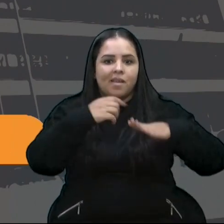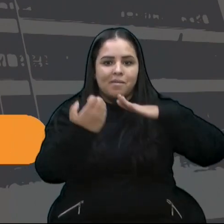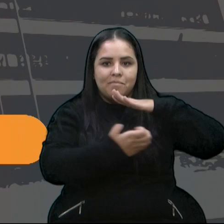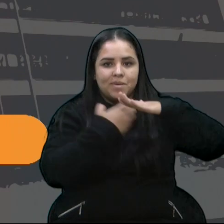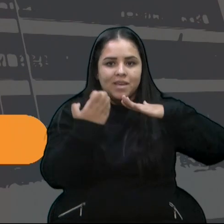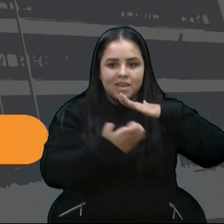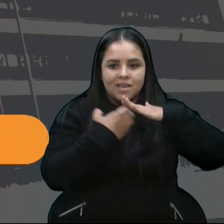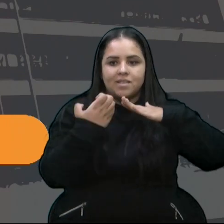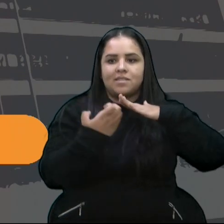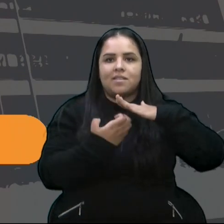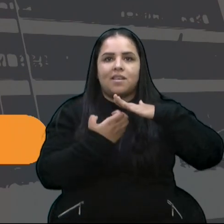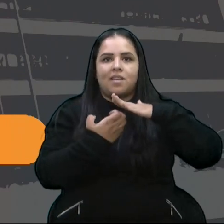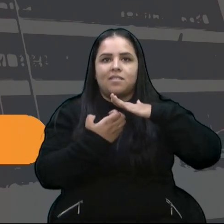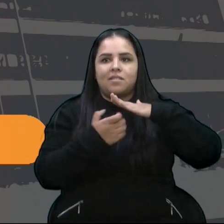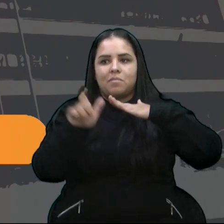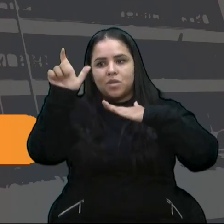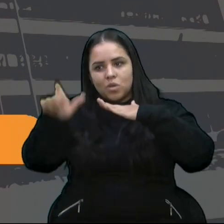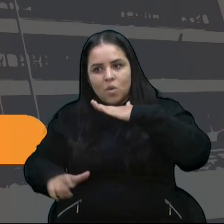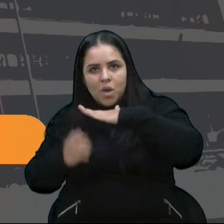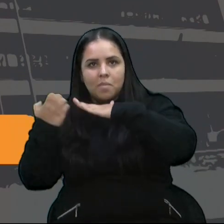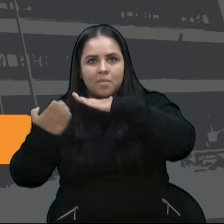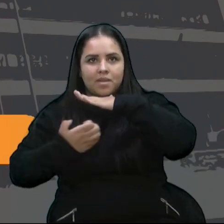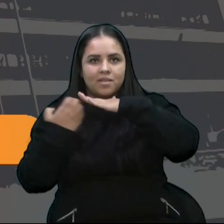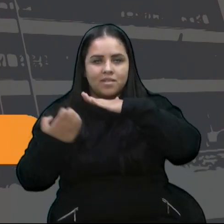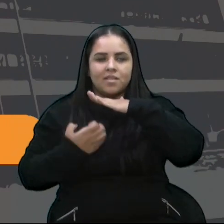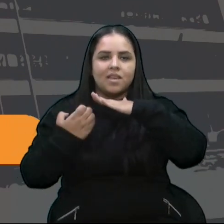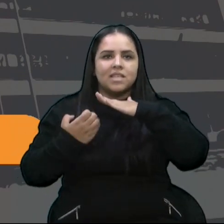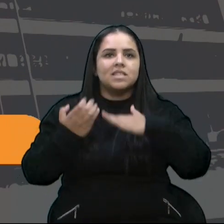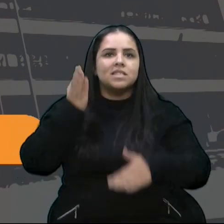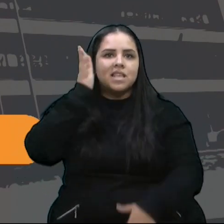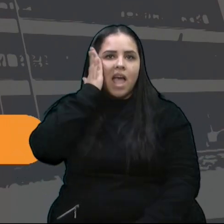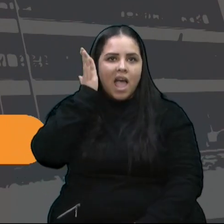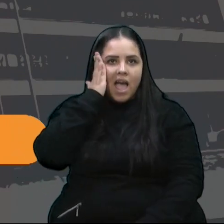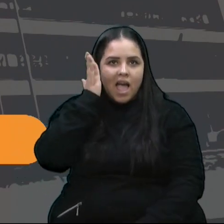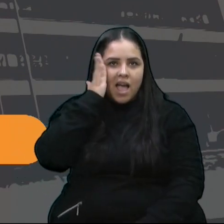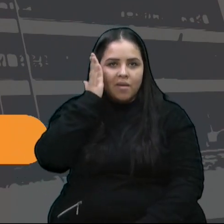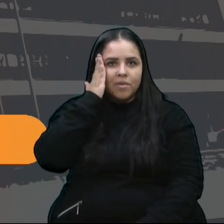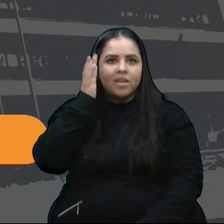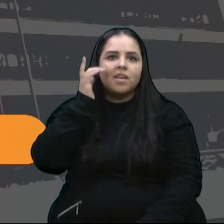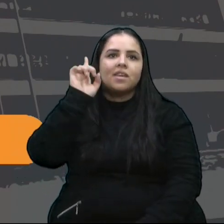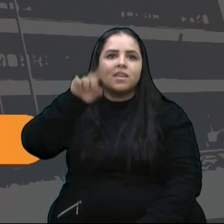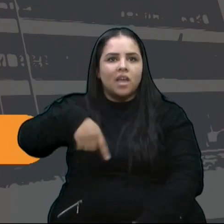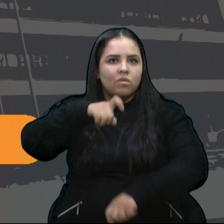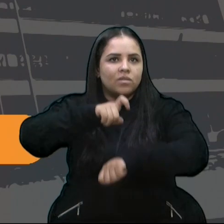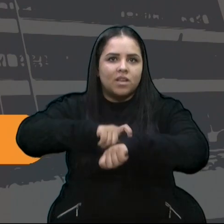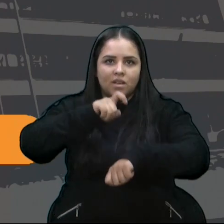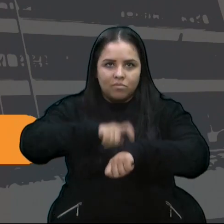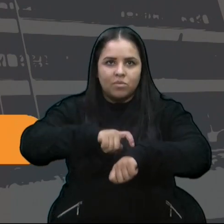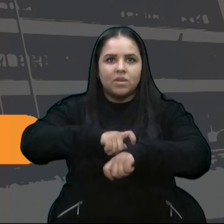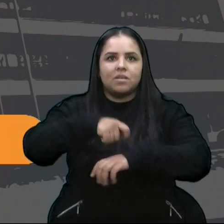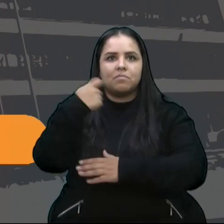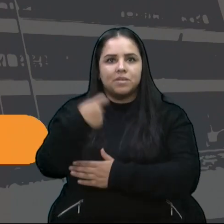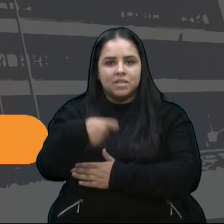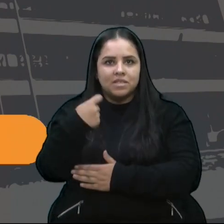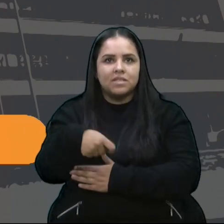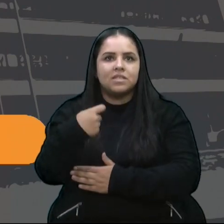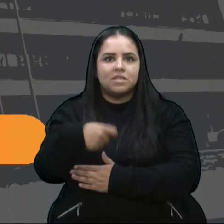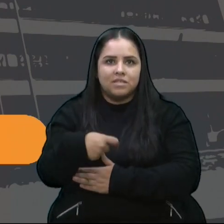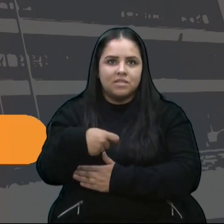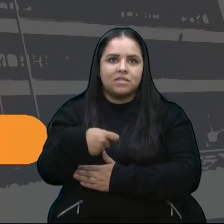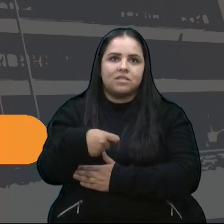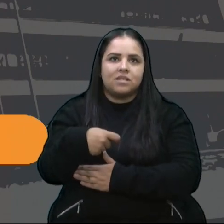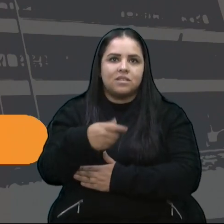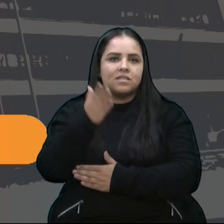que têm, né, o discernimento e que sabem que é um momento onde eles precisam se posicionar,